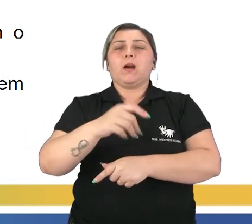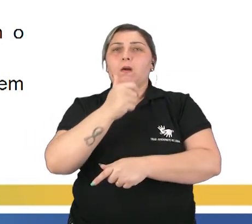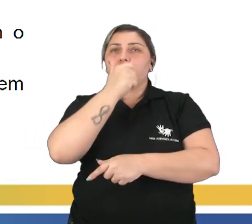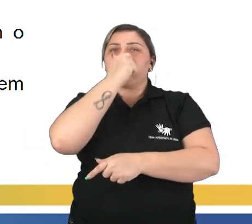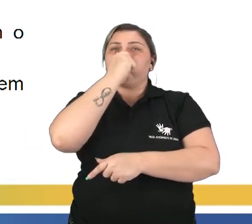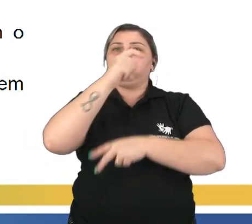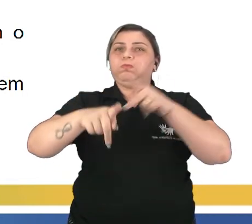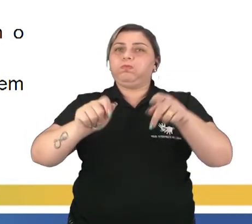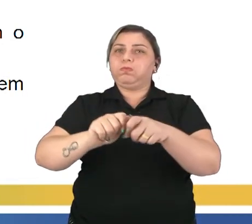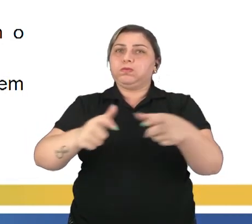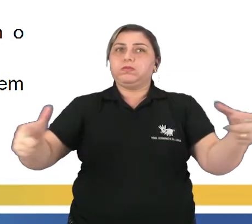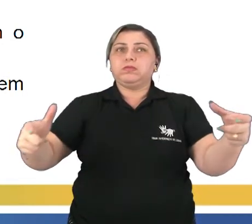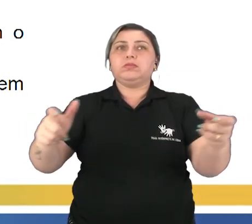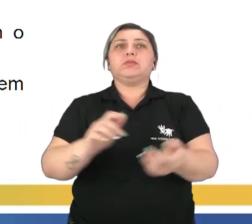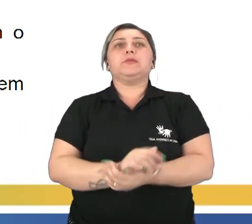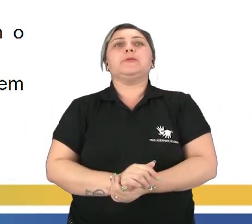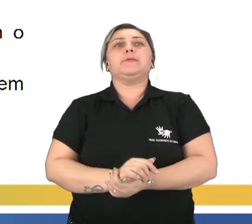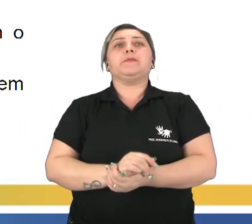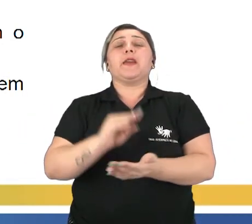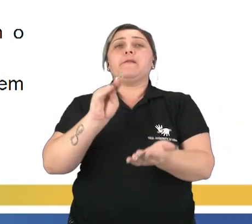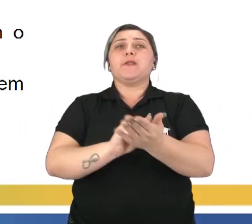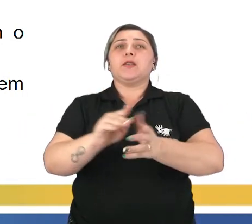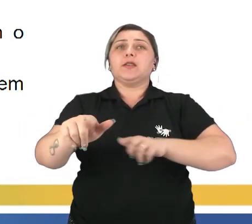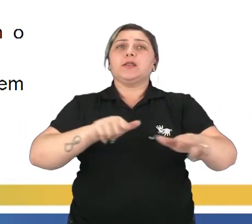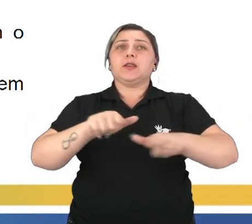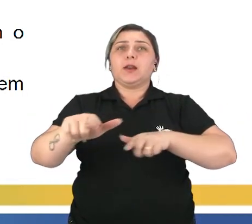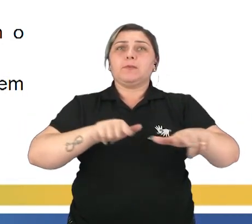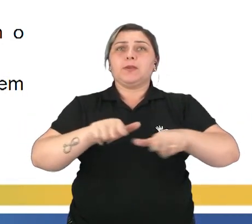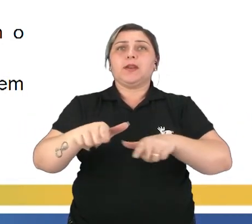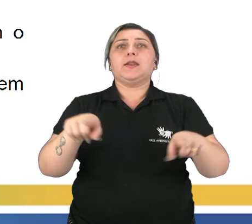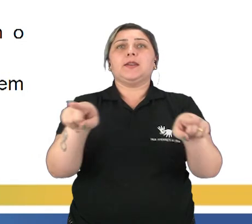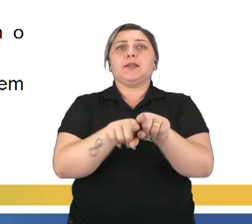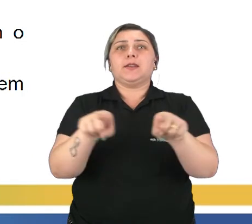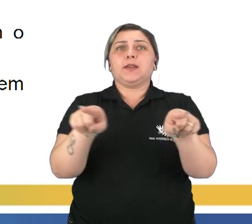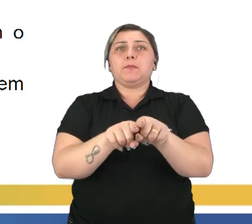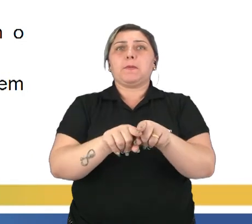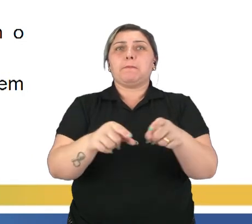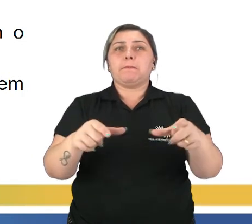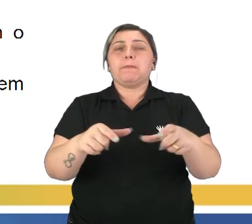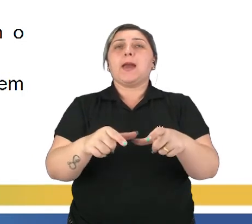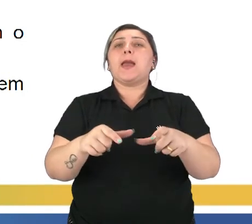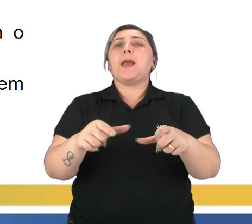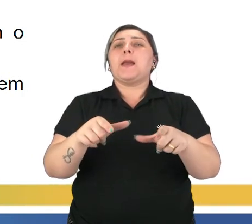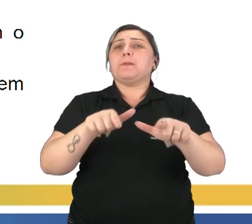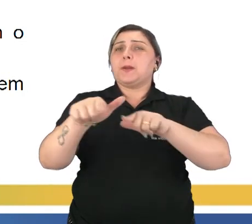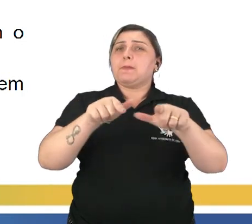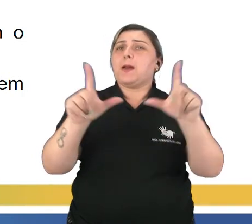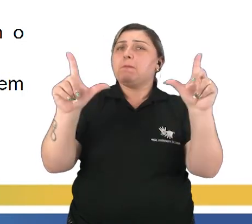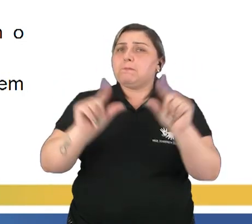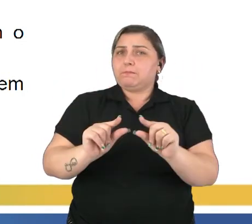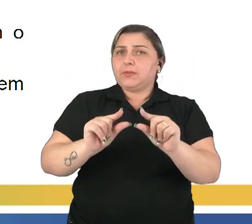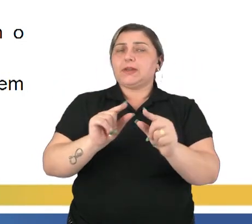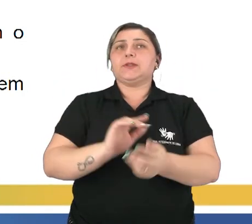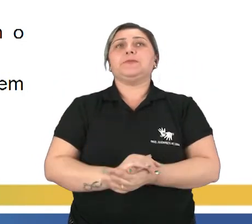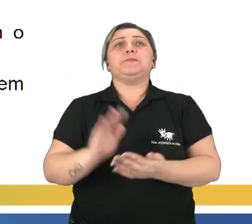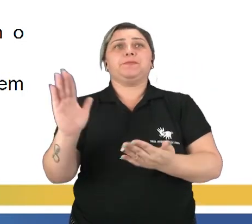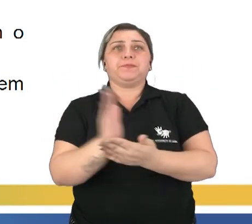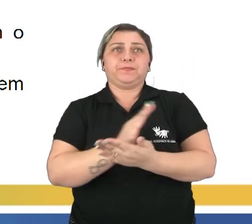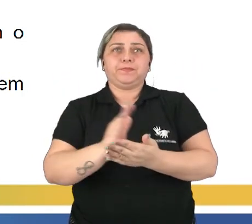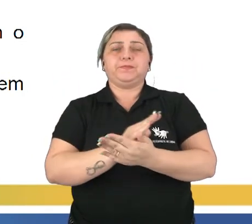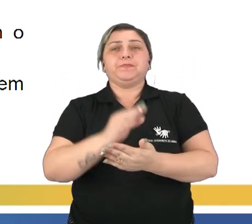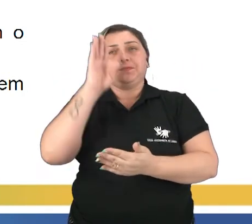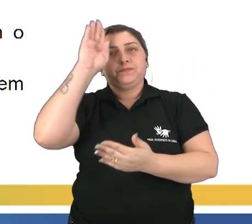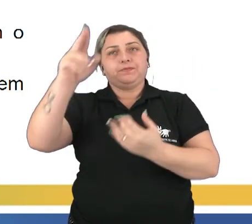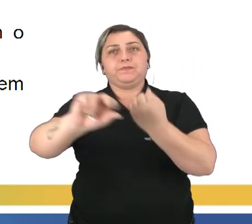a superpopulação, o desemprego e maior disponibilidade de mão de obra barata. Então, essas são algumas